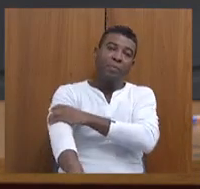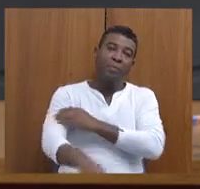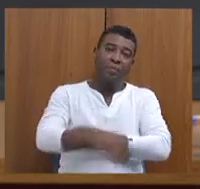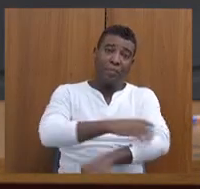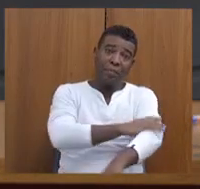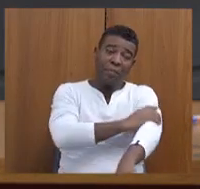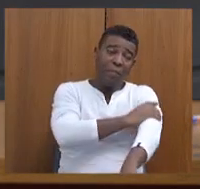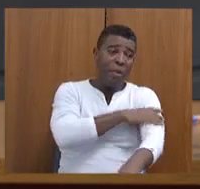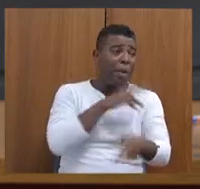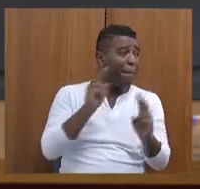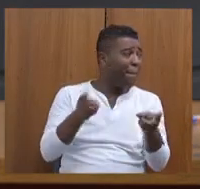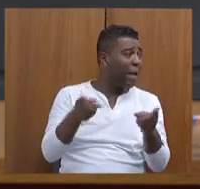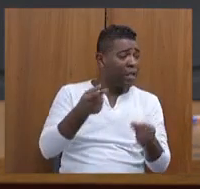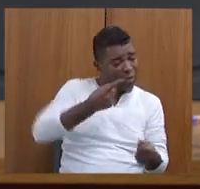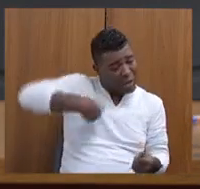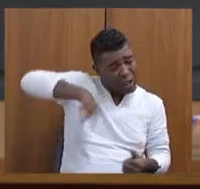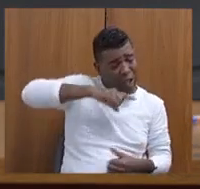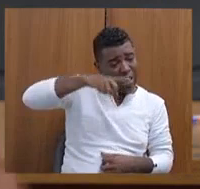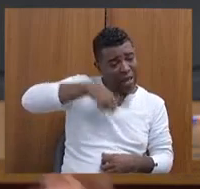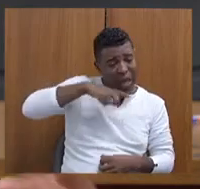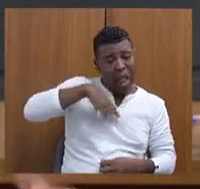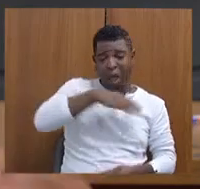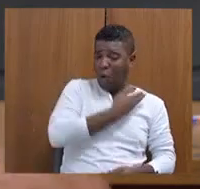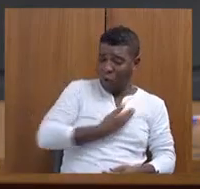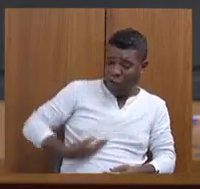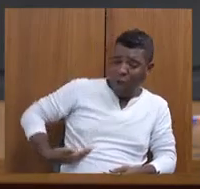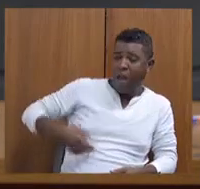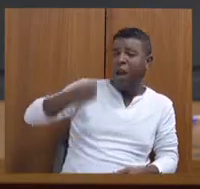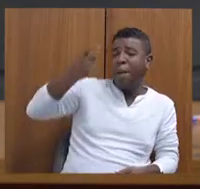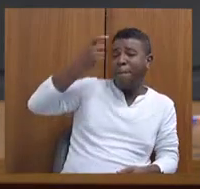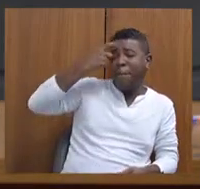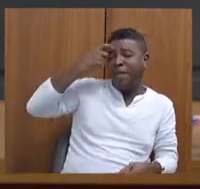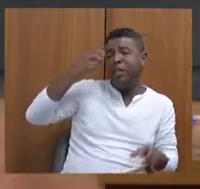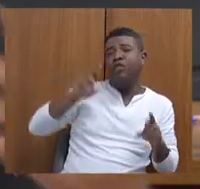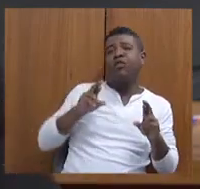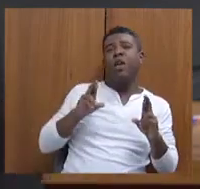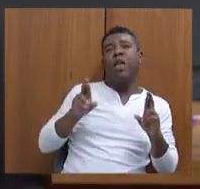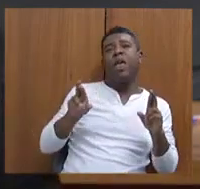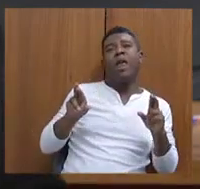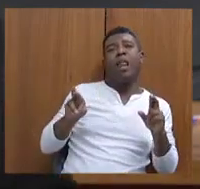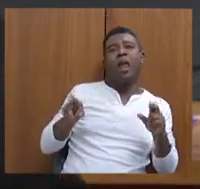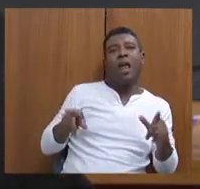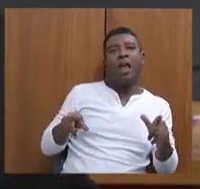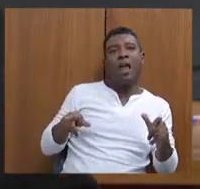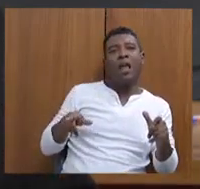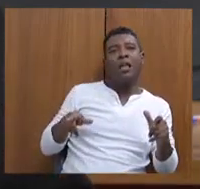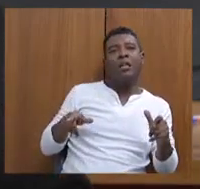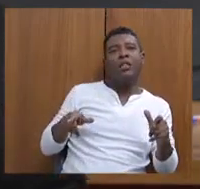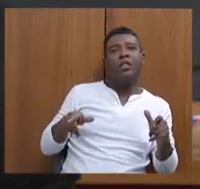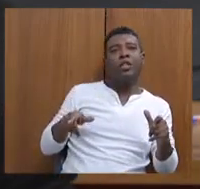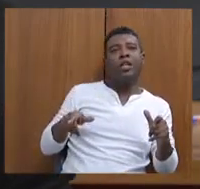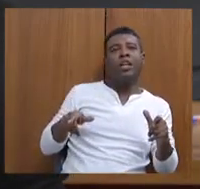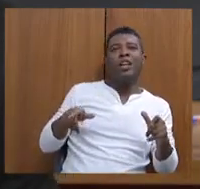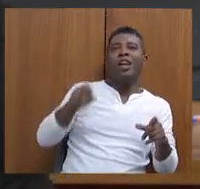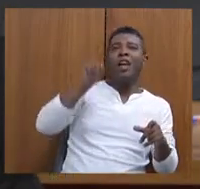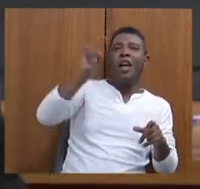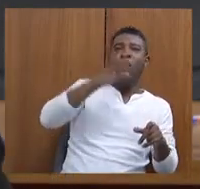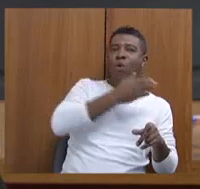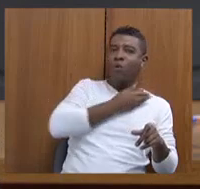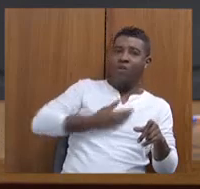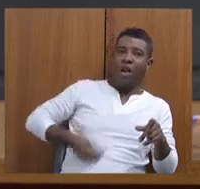que pensa muito diferente né um governo de Minas Gerais que pensa muito diferente do governo federal